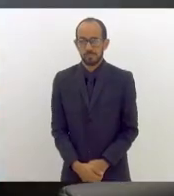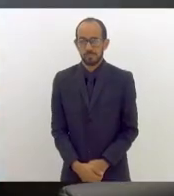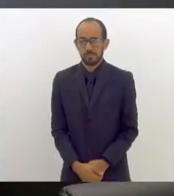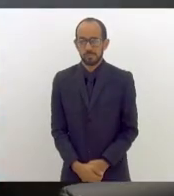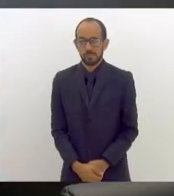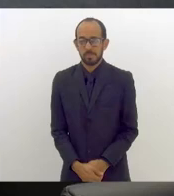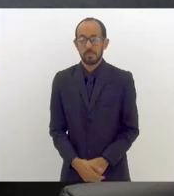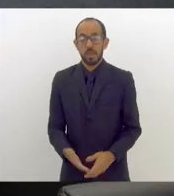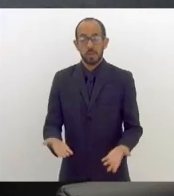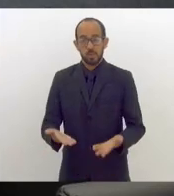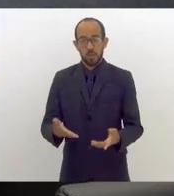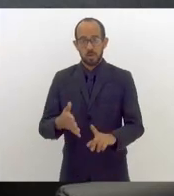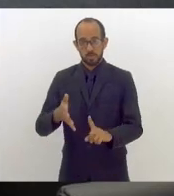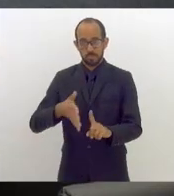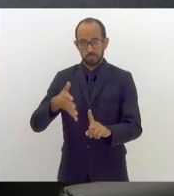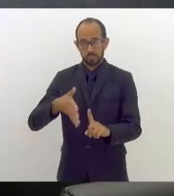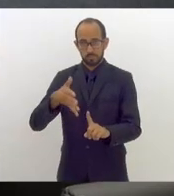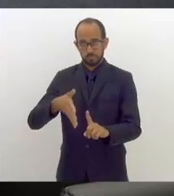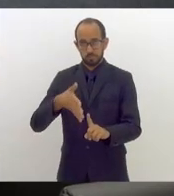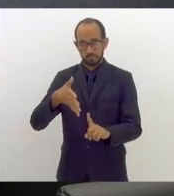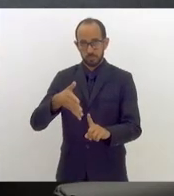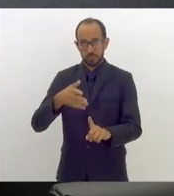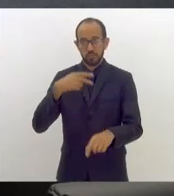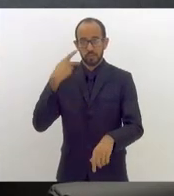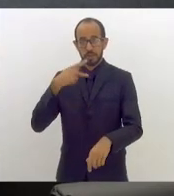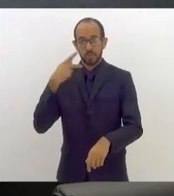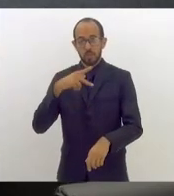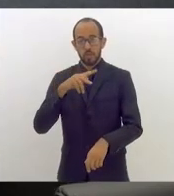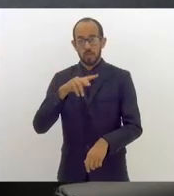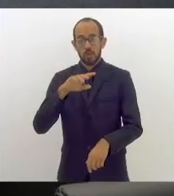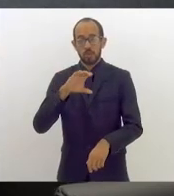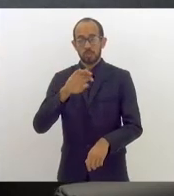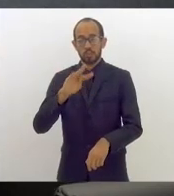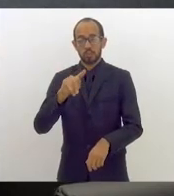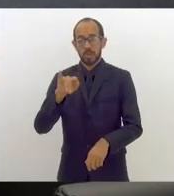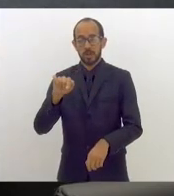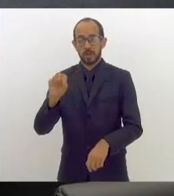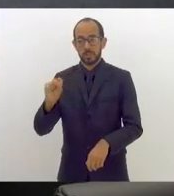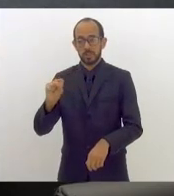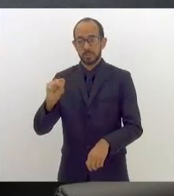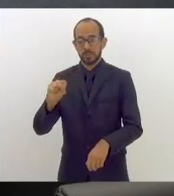quando vai fazer uso da palavra o vereador do Rio Chagas bola